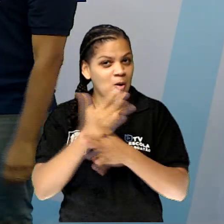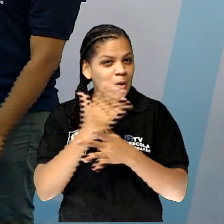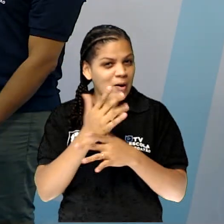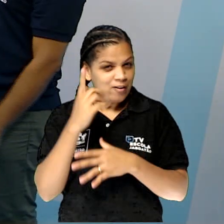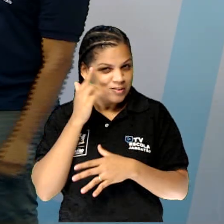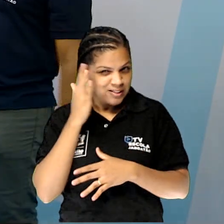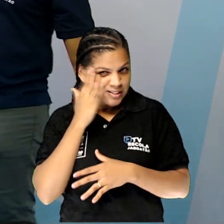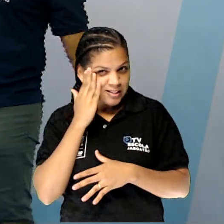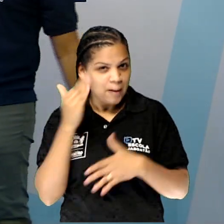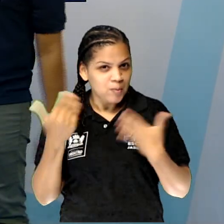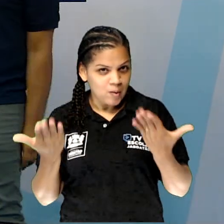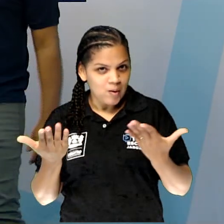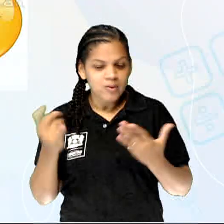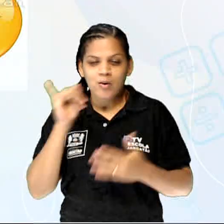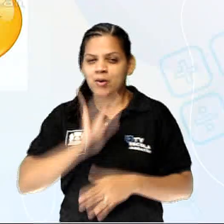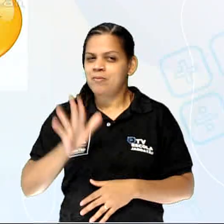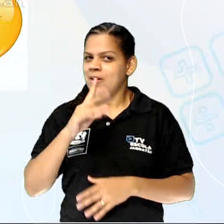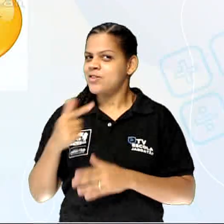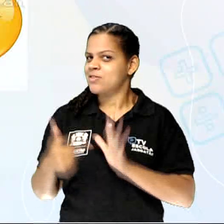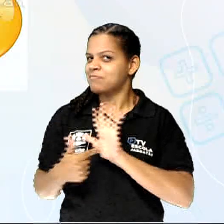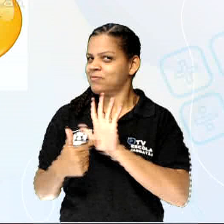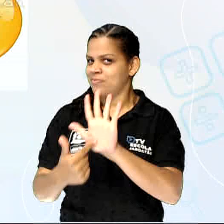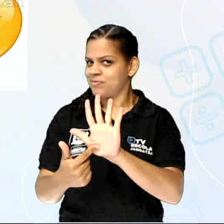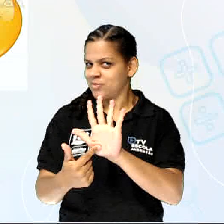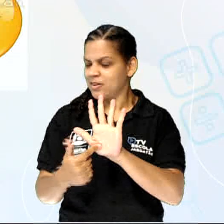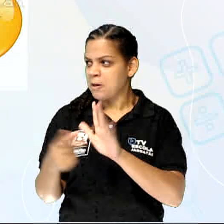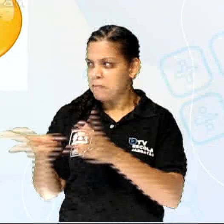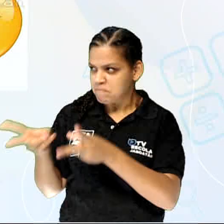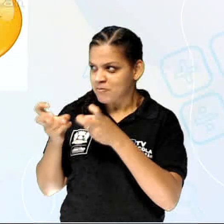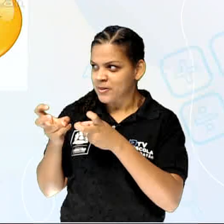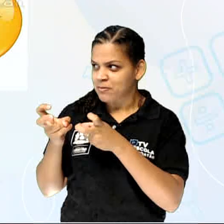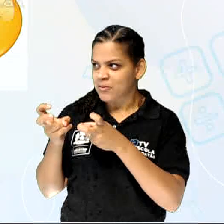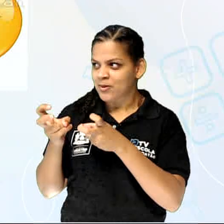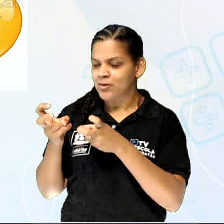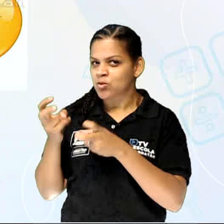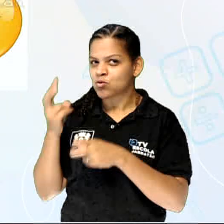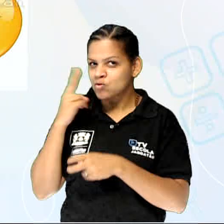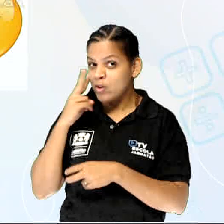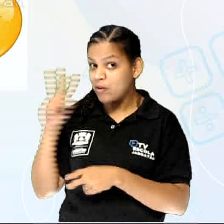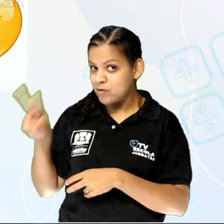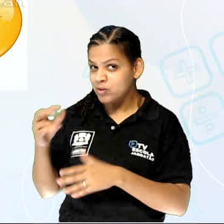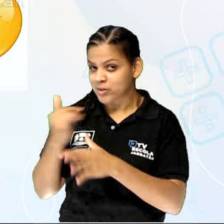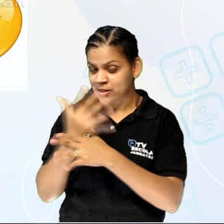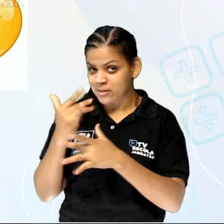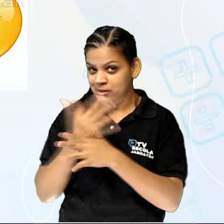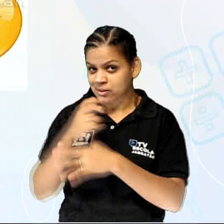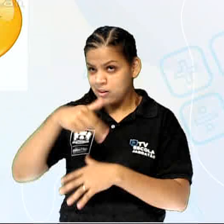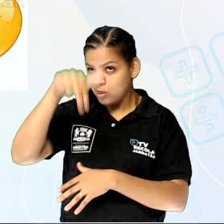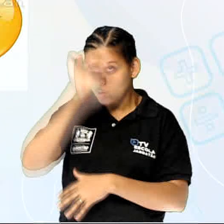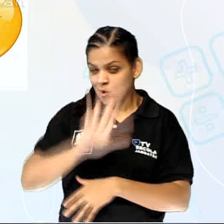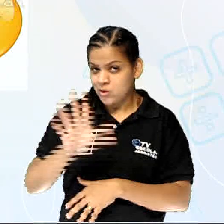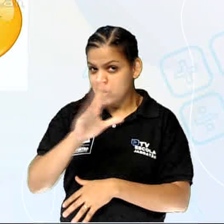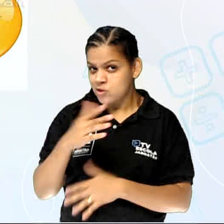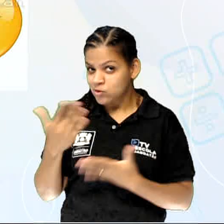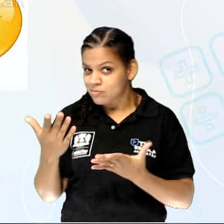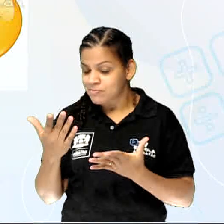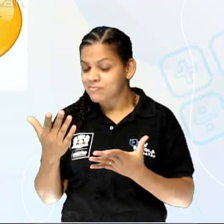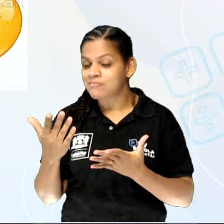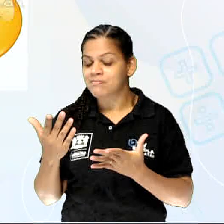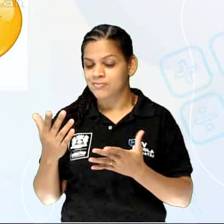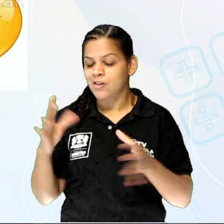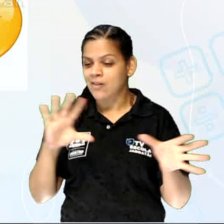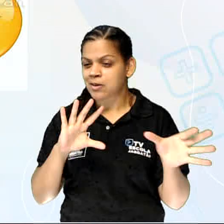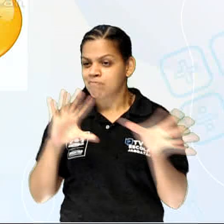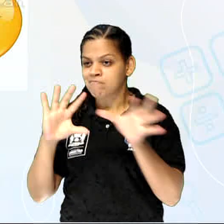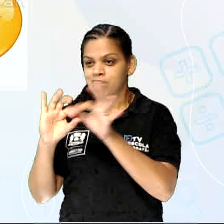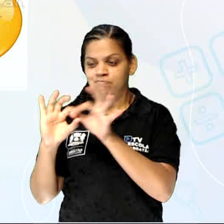mostrar para você um pouco dessa imagem. Olhou a imagem? Será que você já viu essa cidade em algum lugar aqui no Nordeste? Então, você vai